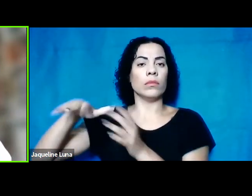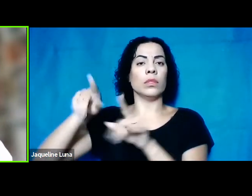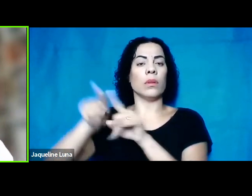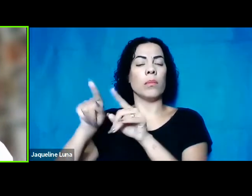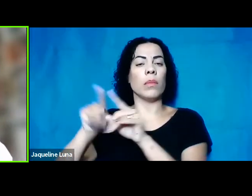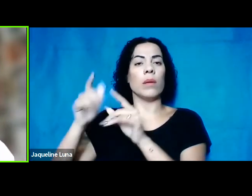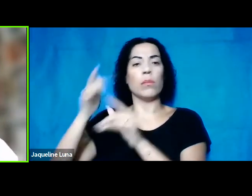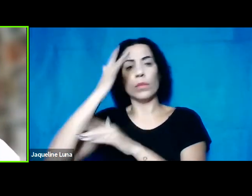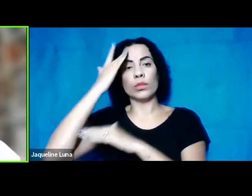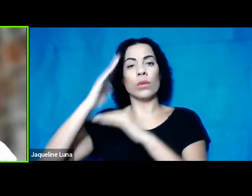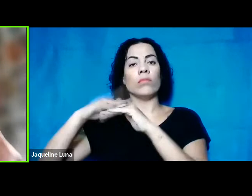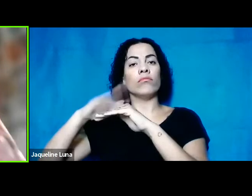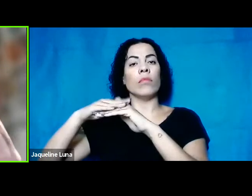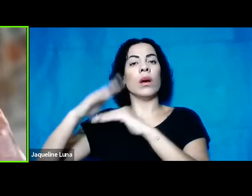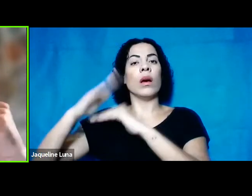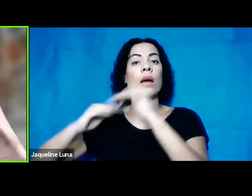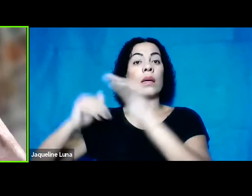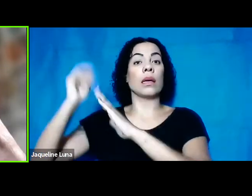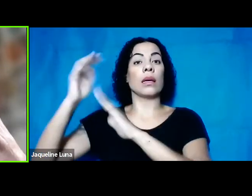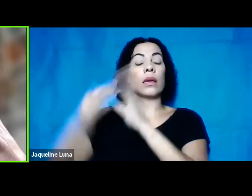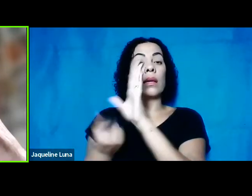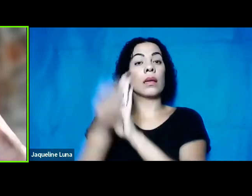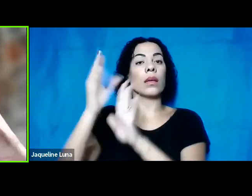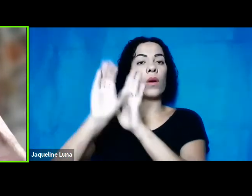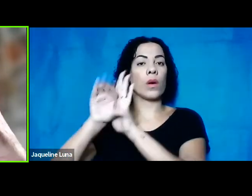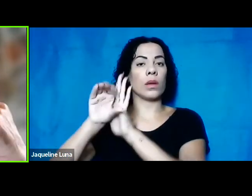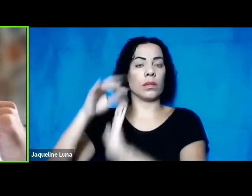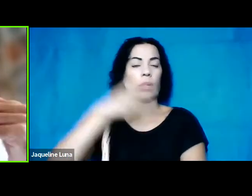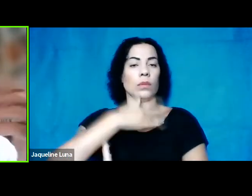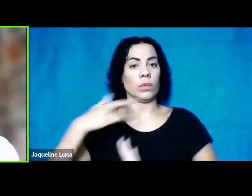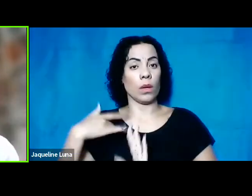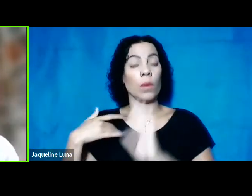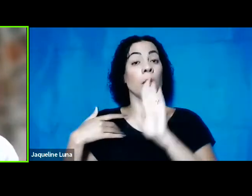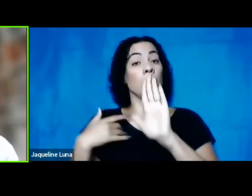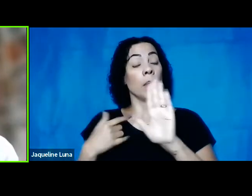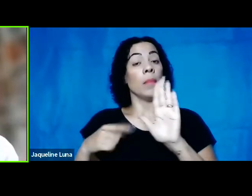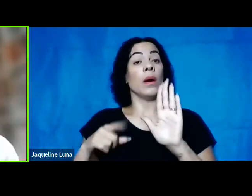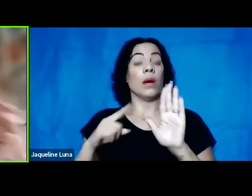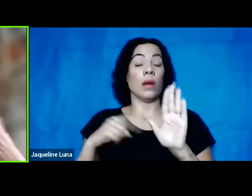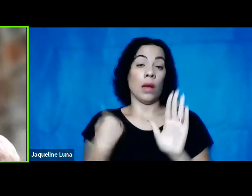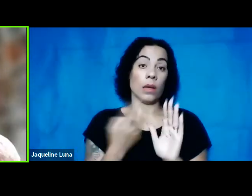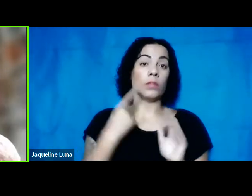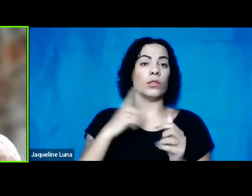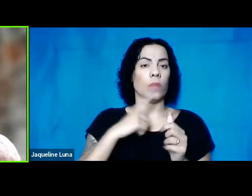construtores dos conceitos de saúde, mas, e a gente teve